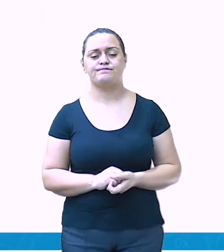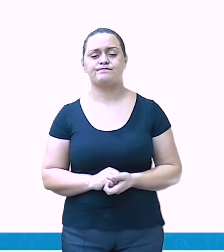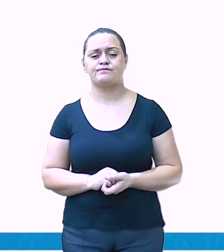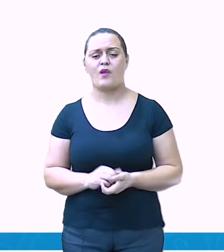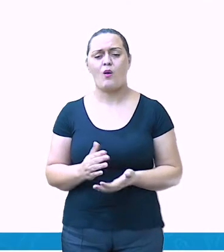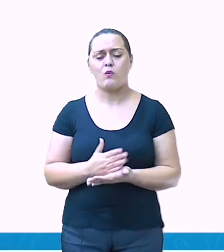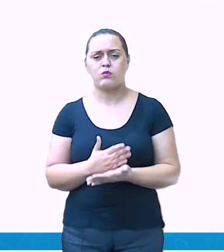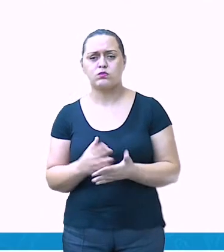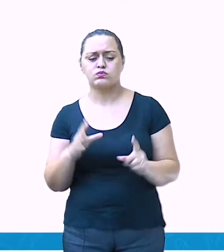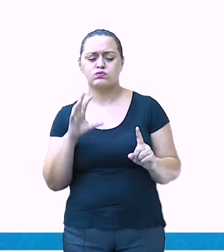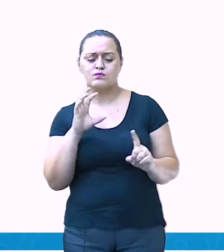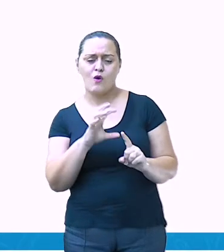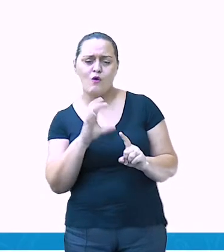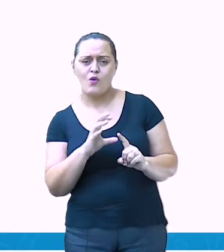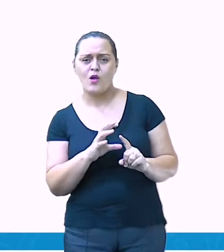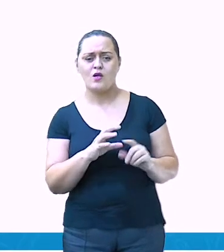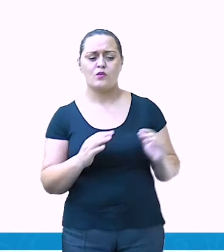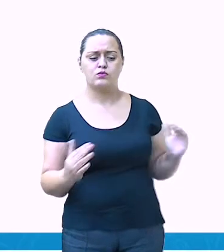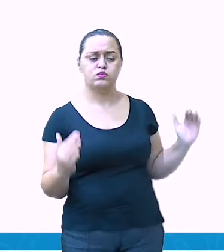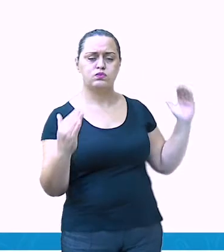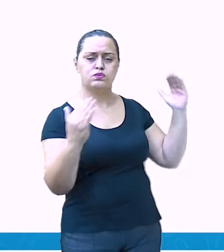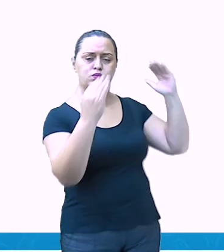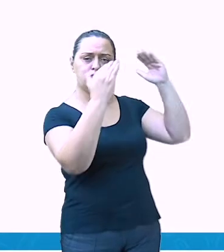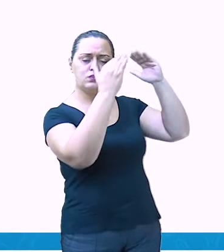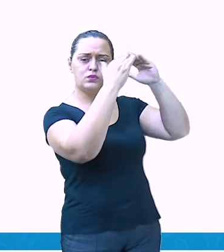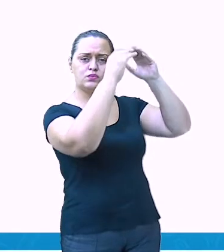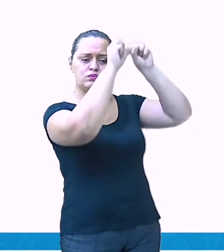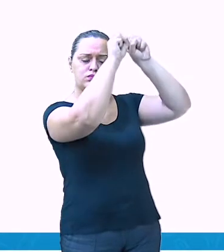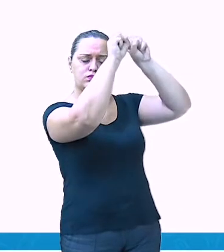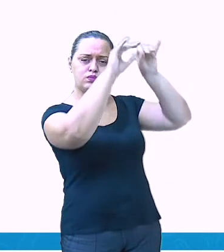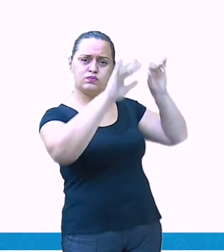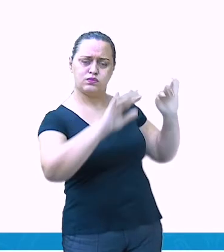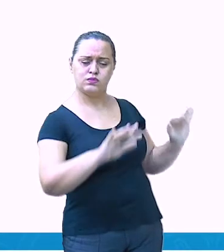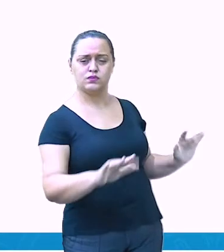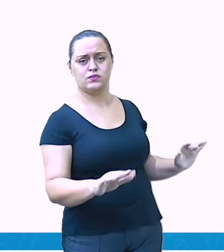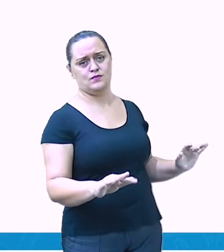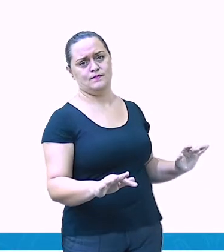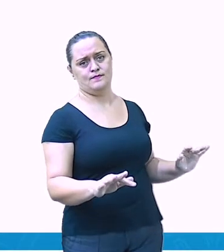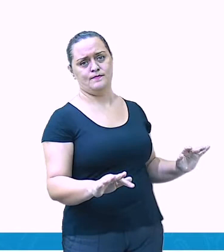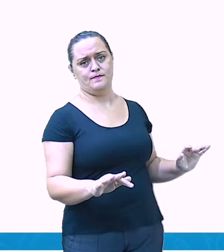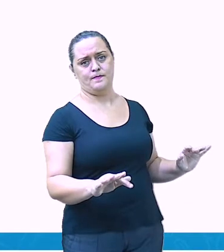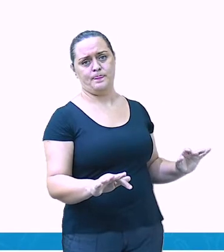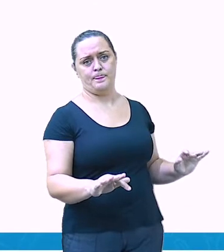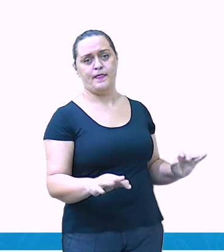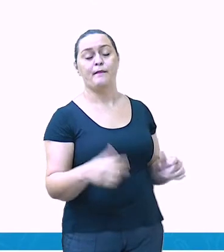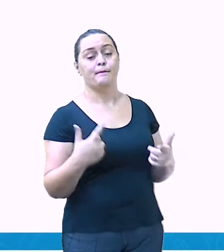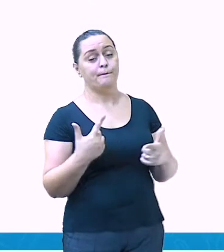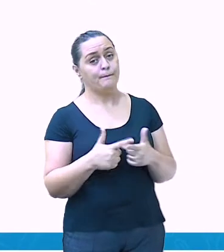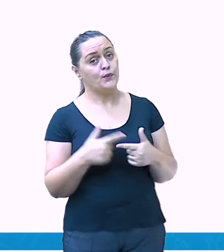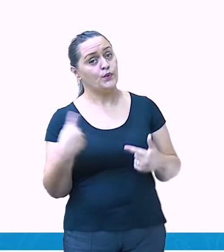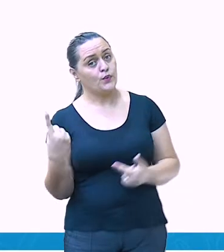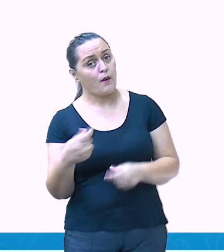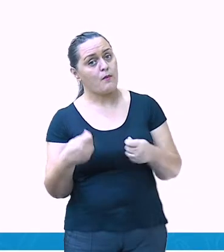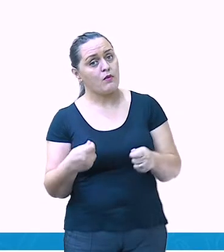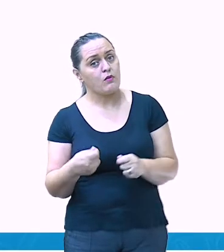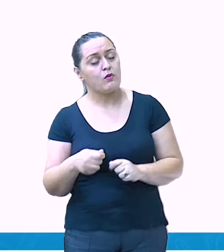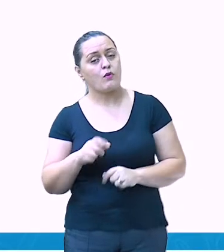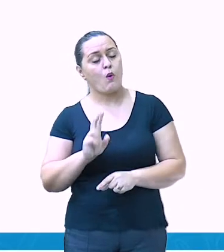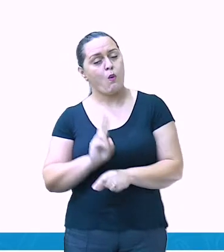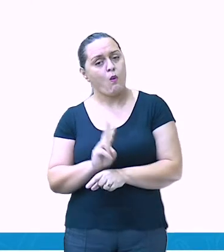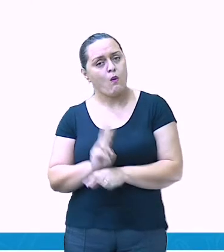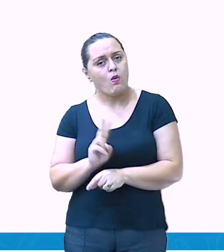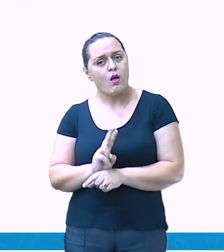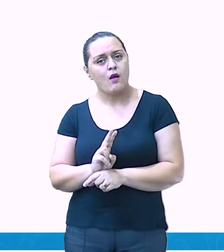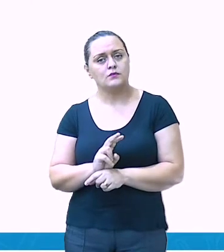influências. Então, nós temos que cuidar para que este meio fique menos devastado e, com isso, a gente consiga